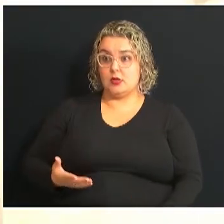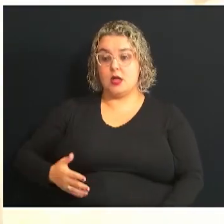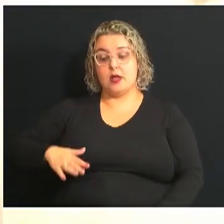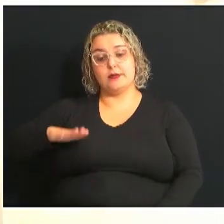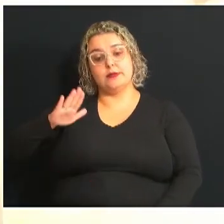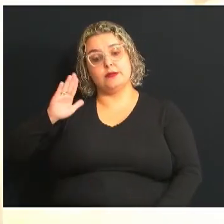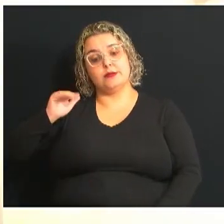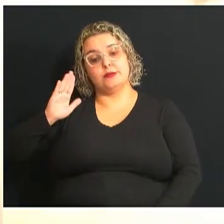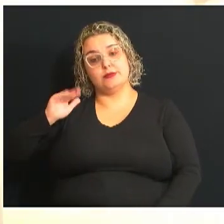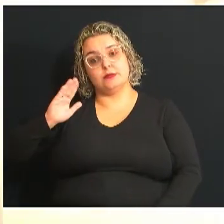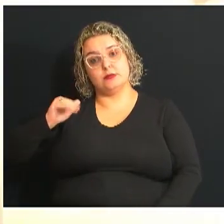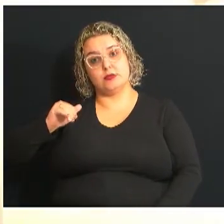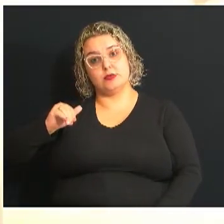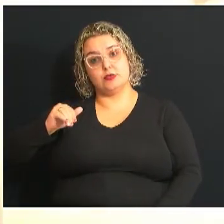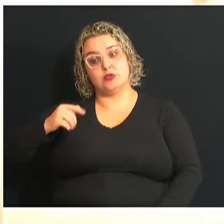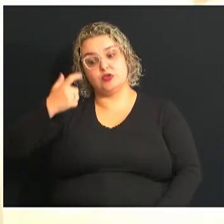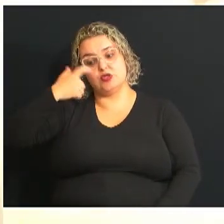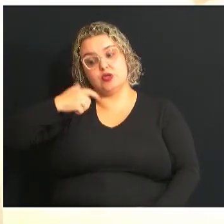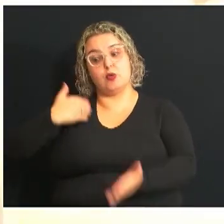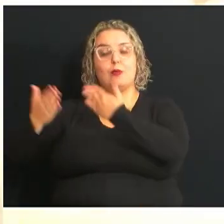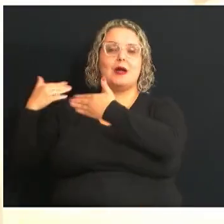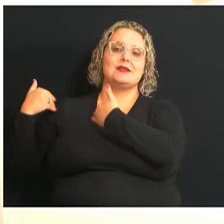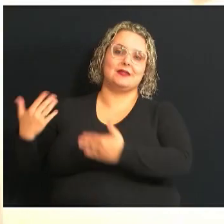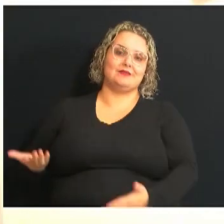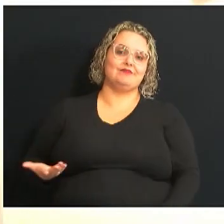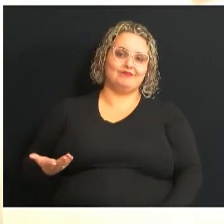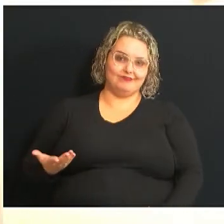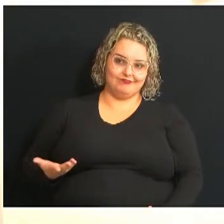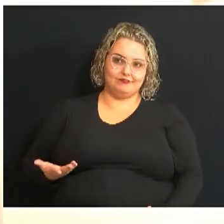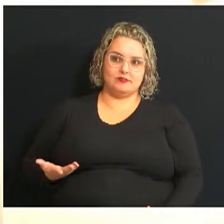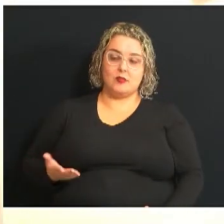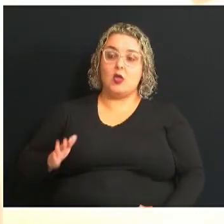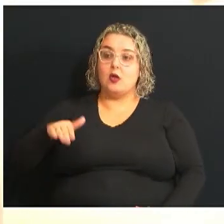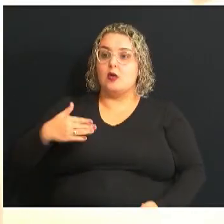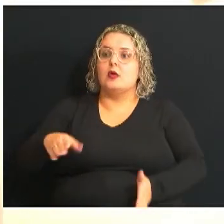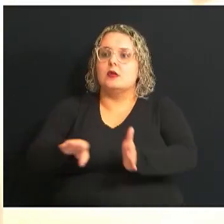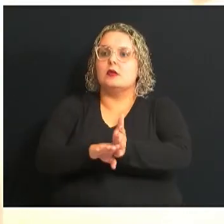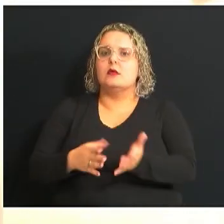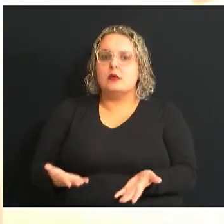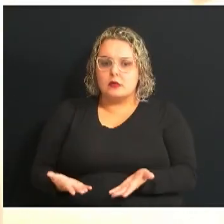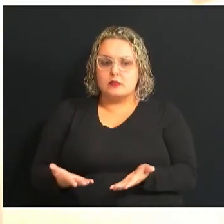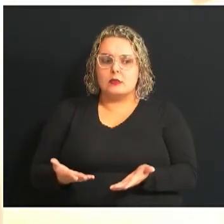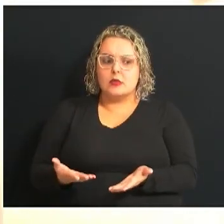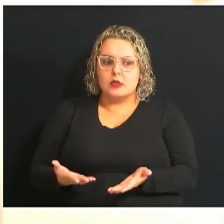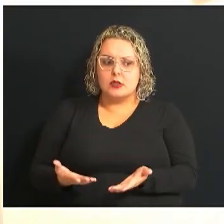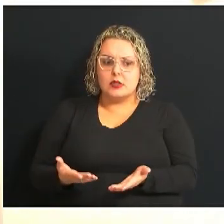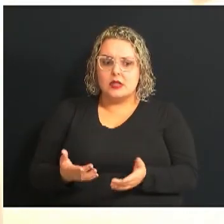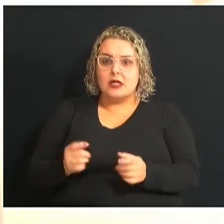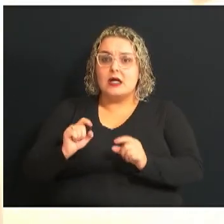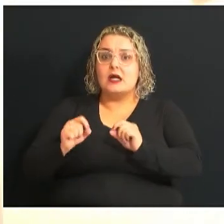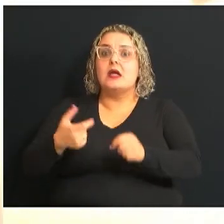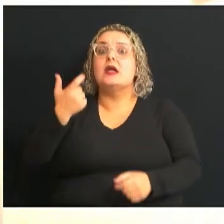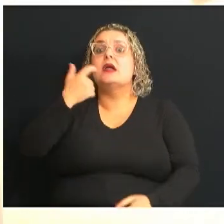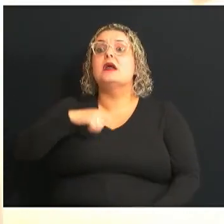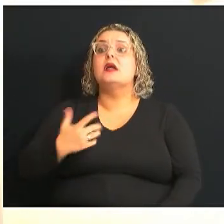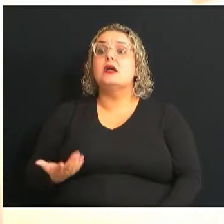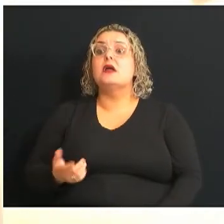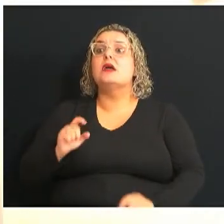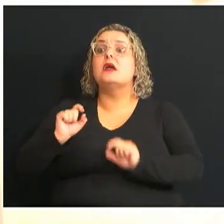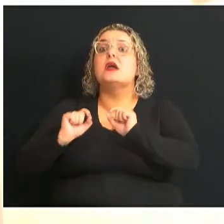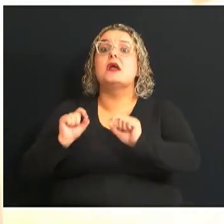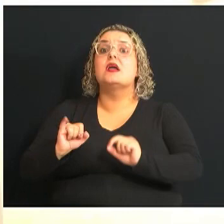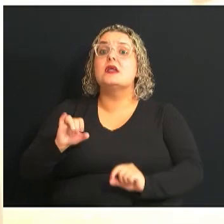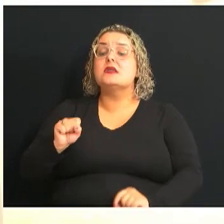Fui, porque quando eu cheguei aqui, eu comecei esses questionamentos, mas vem cá, quem sou eu? Quem é essa Isabel nesse